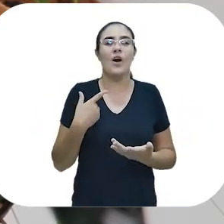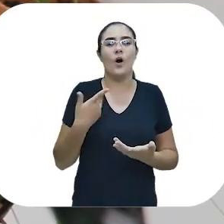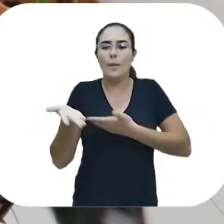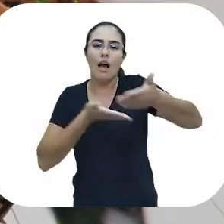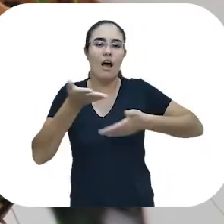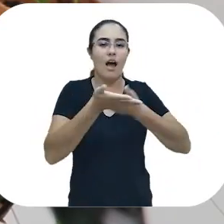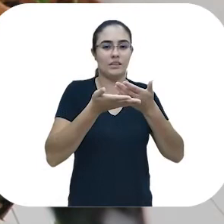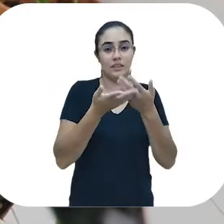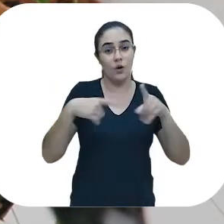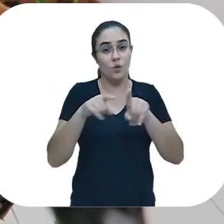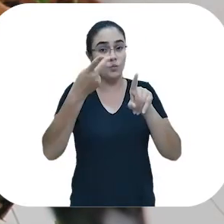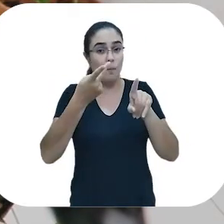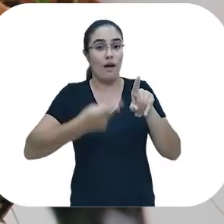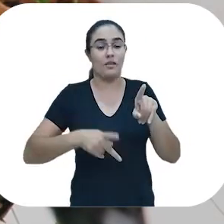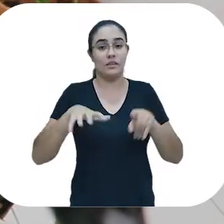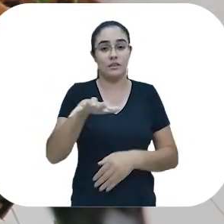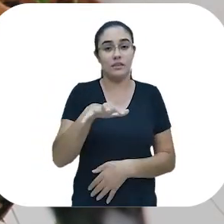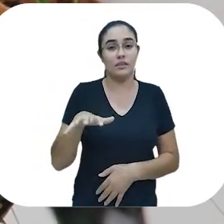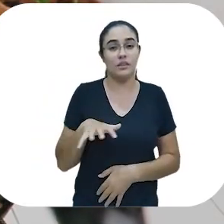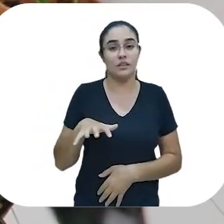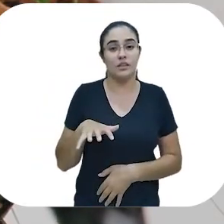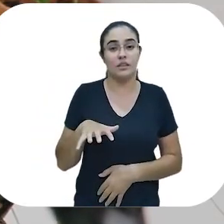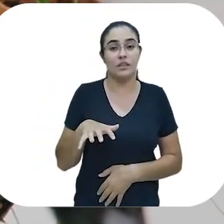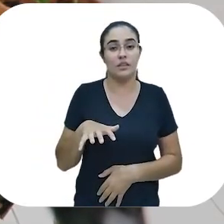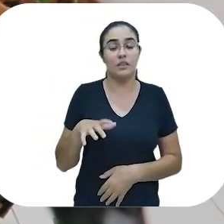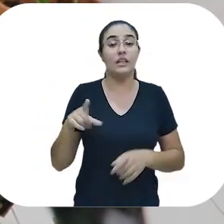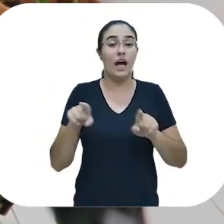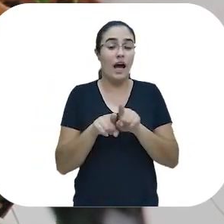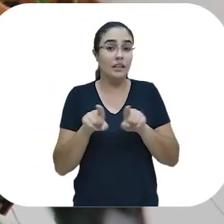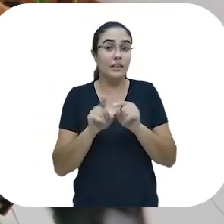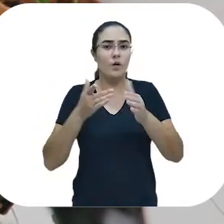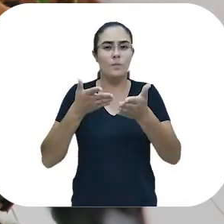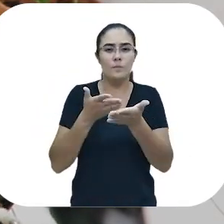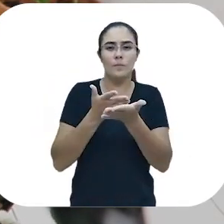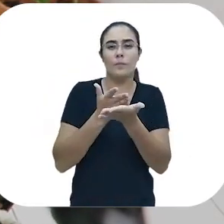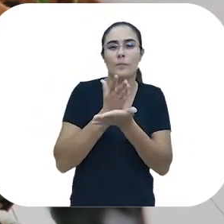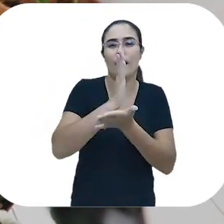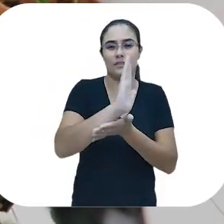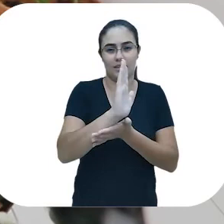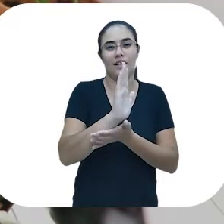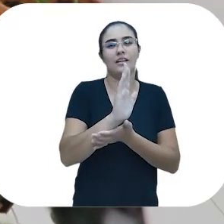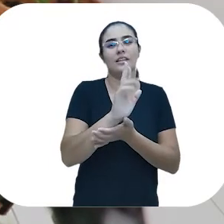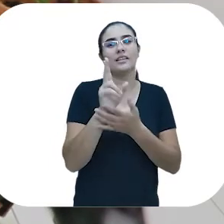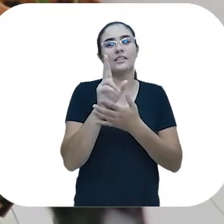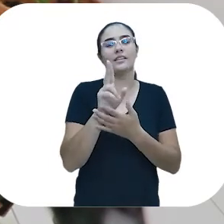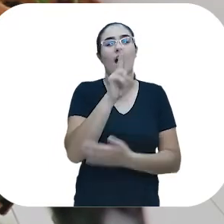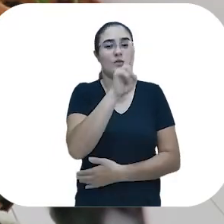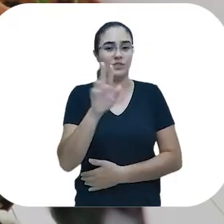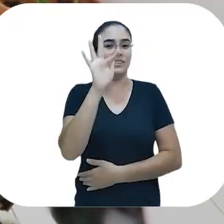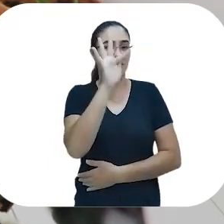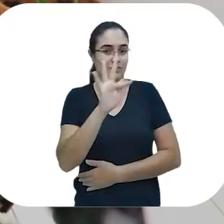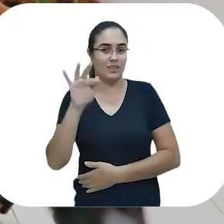depois passei a estudar na Universidade Federal do Cariri, quando eu tive uma relação mais formal com a música, né, de